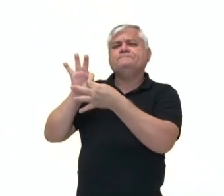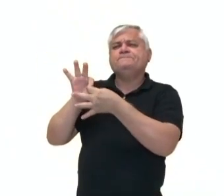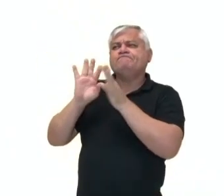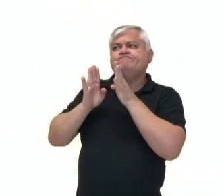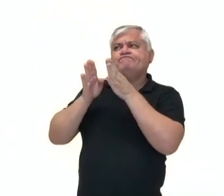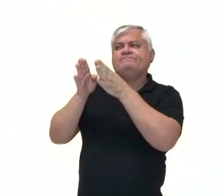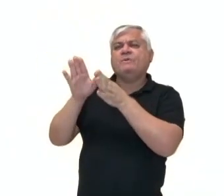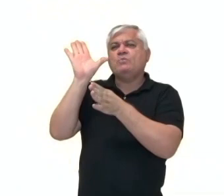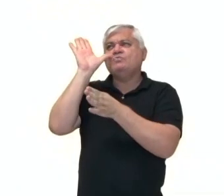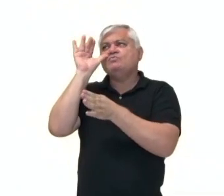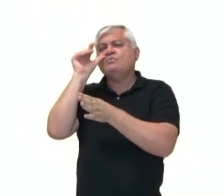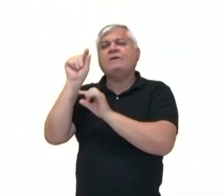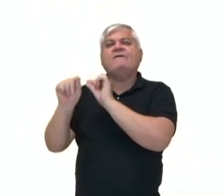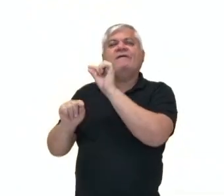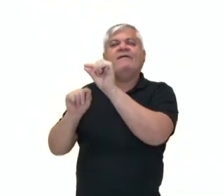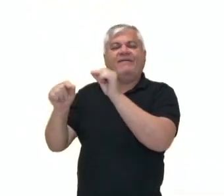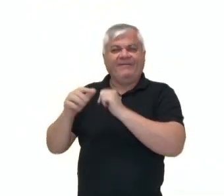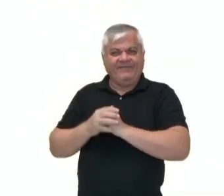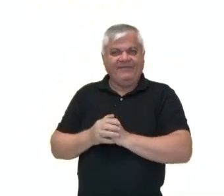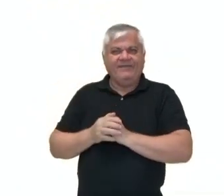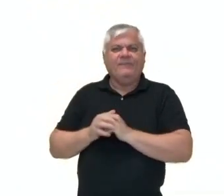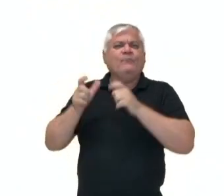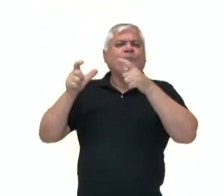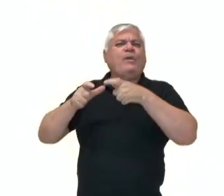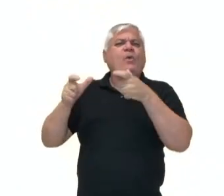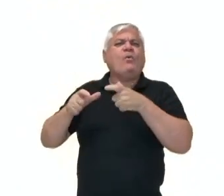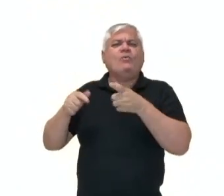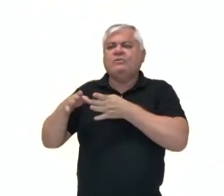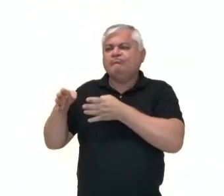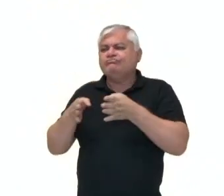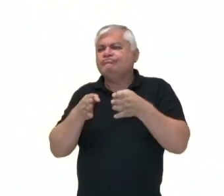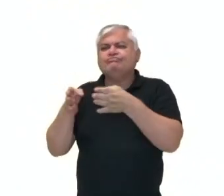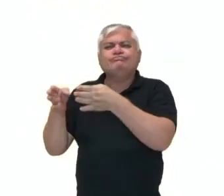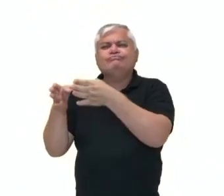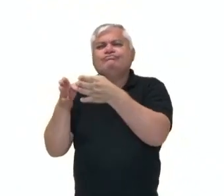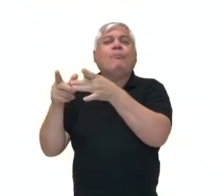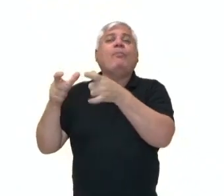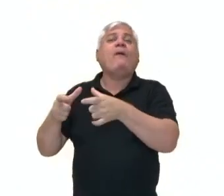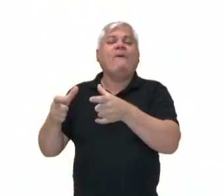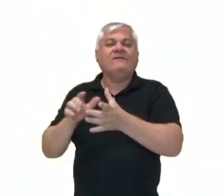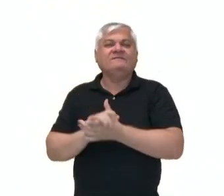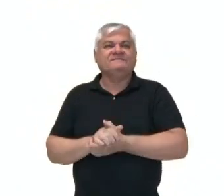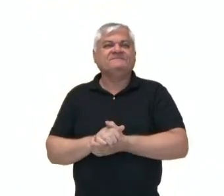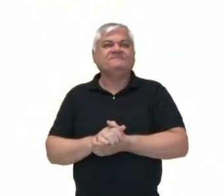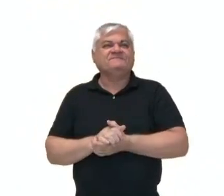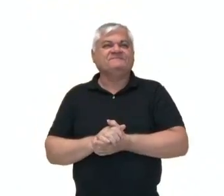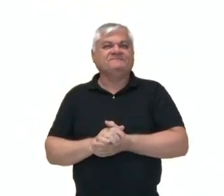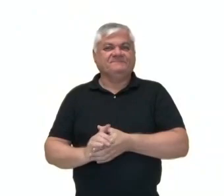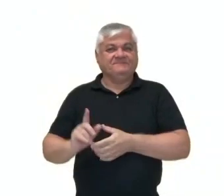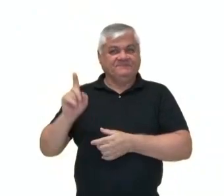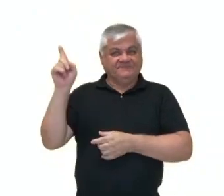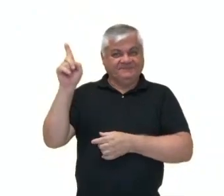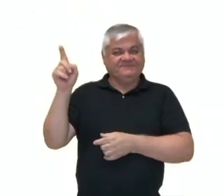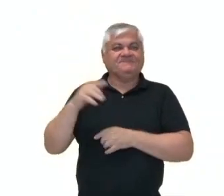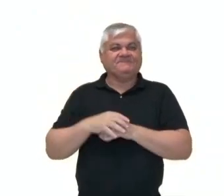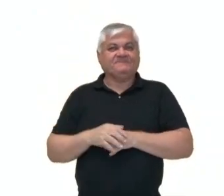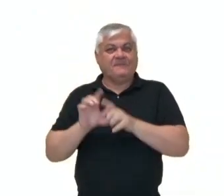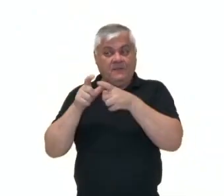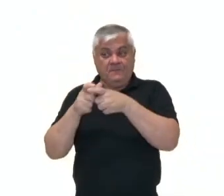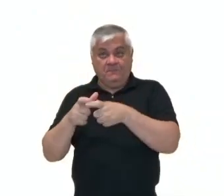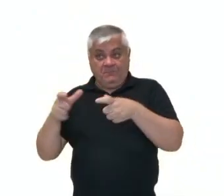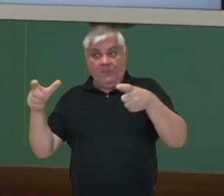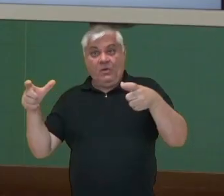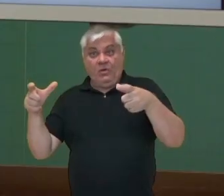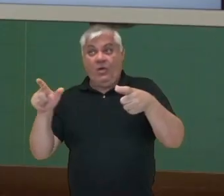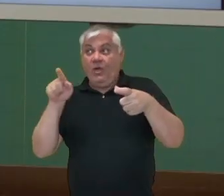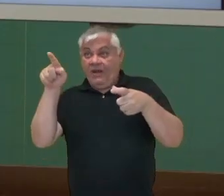aquela curiosidade em relação a para onde os rios correm ou essas características da hidrografia, né? Grande parte dos rios